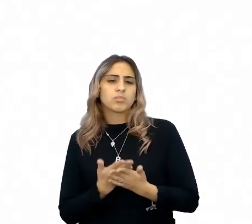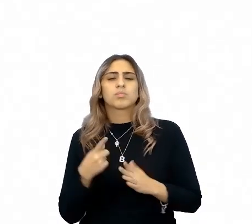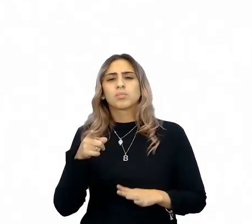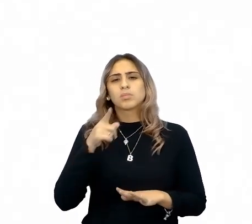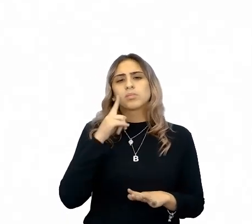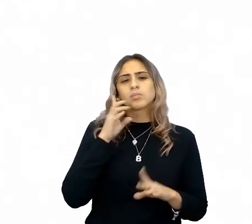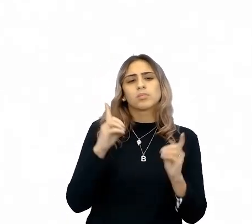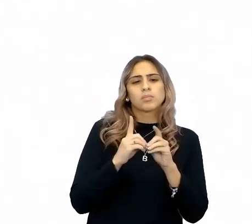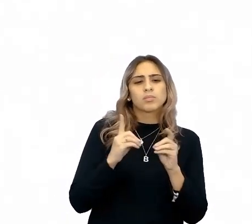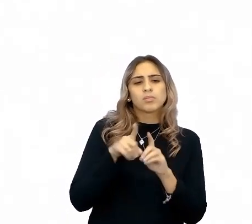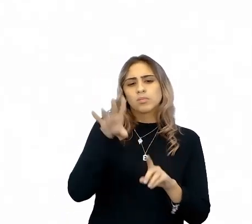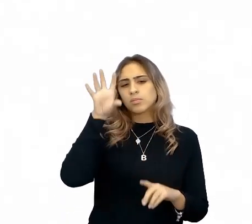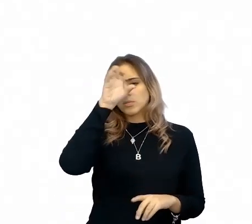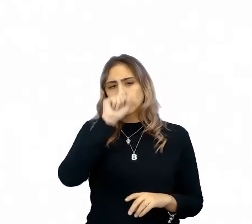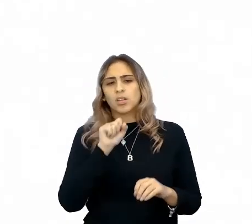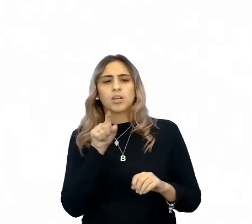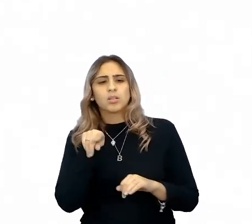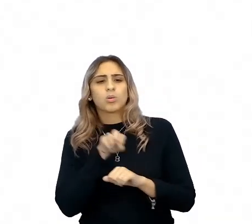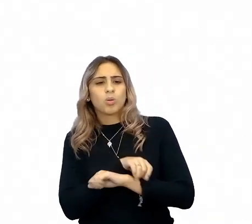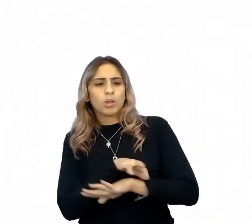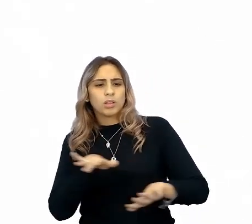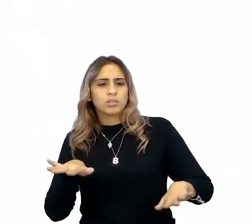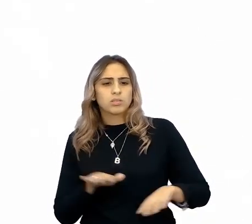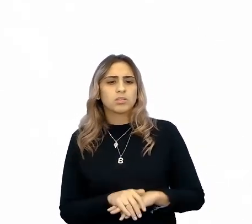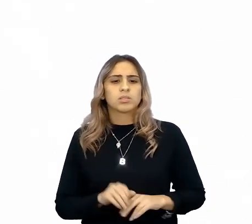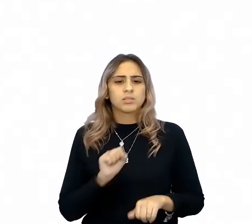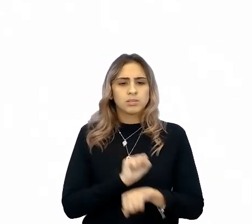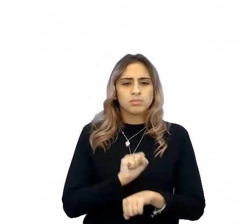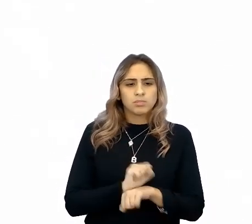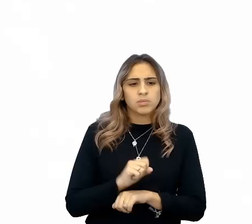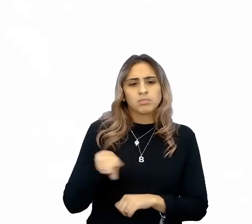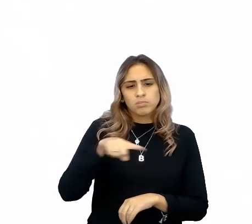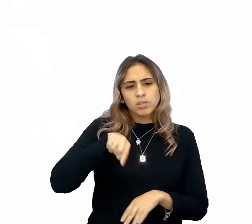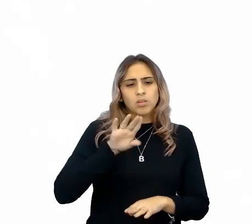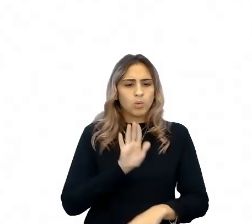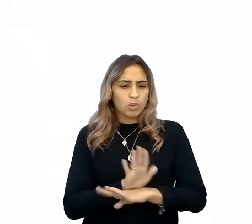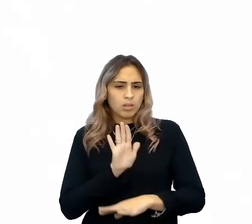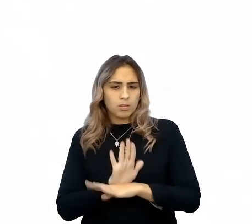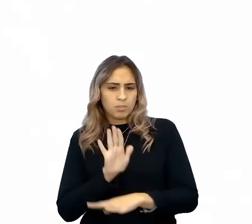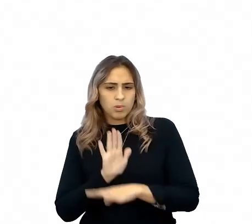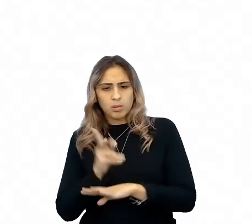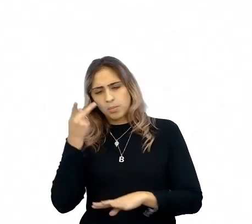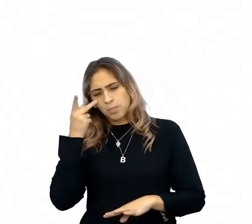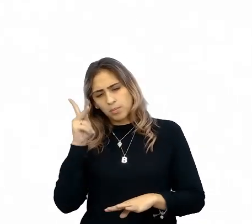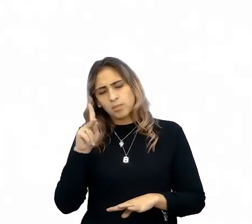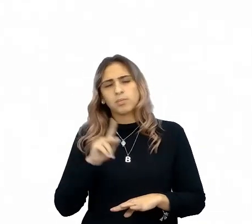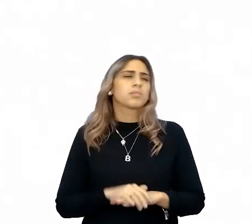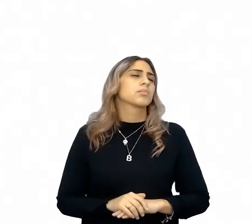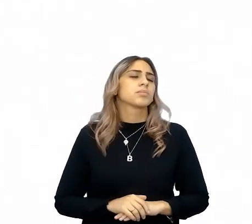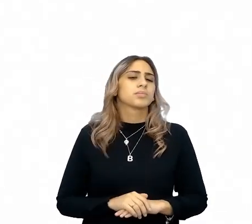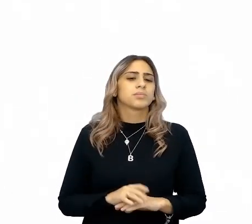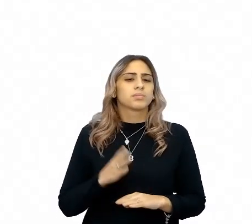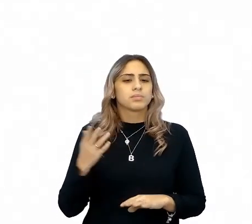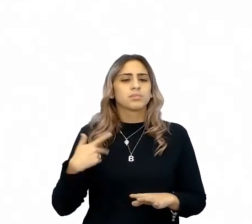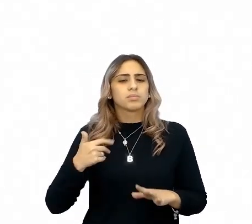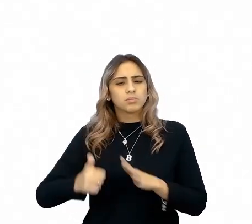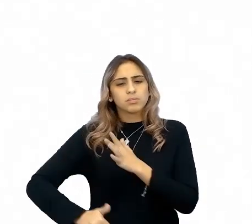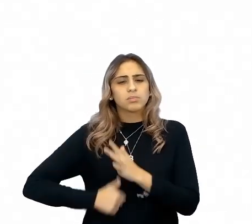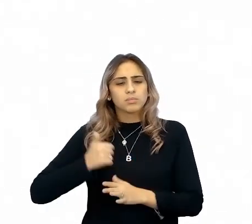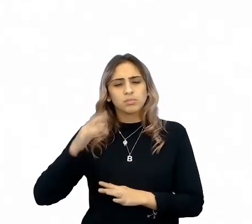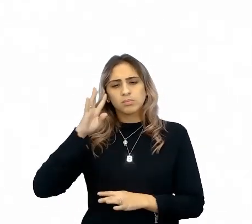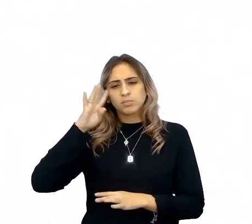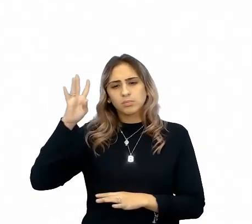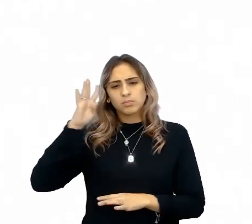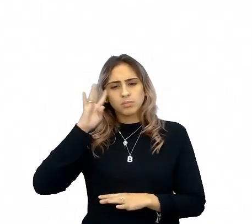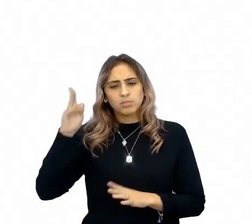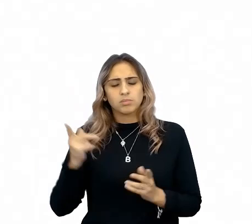este aprendizado coletivo. Espero ter contribuído aí para ampliar e aprimorar as reflexões sobre